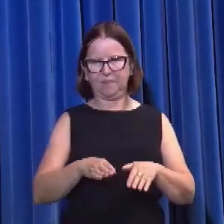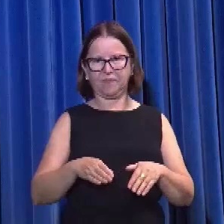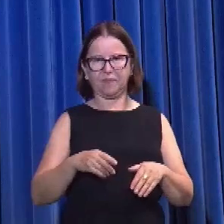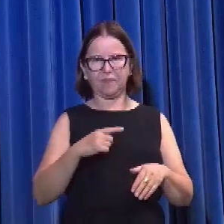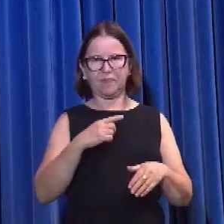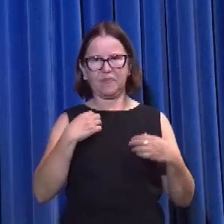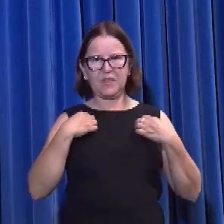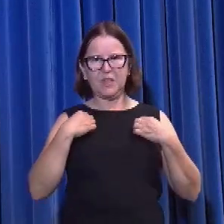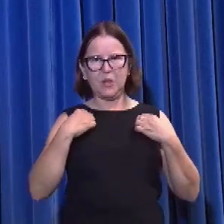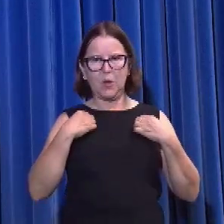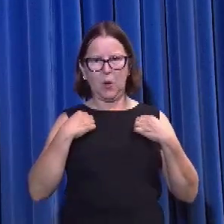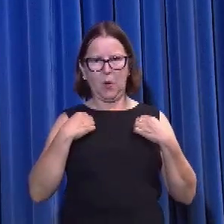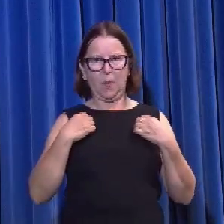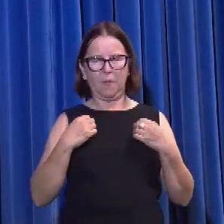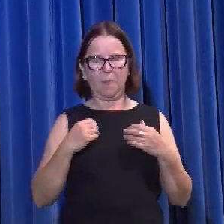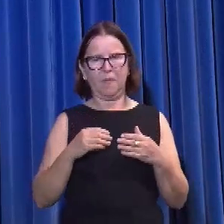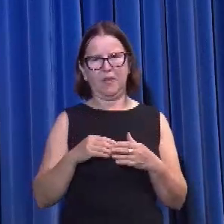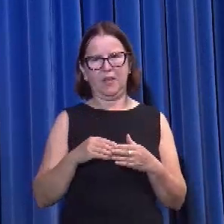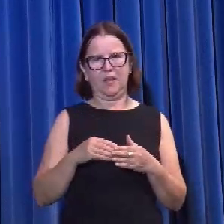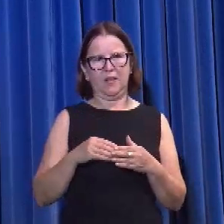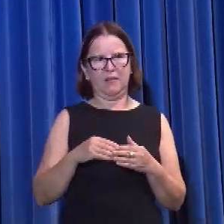como um saco embaixo.